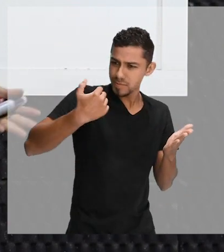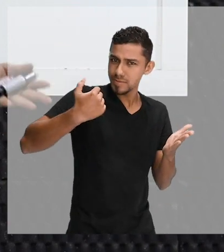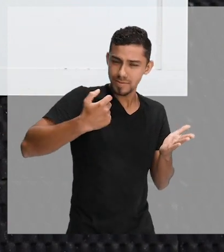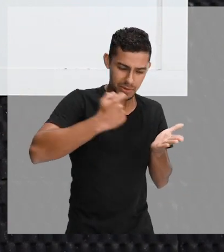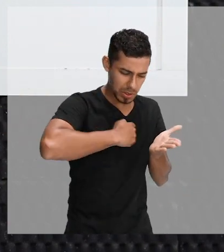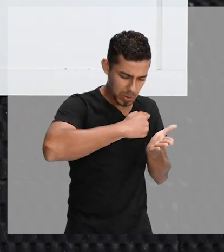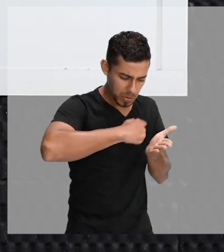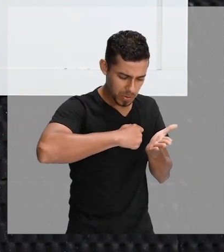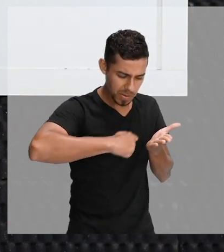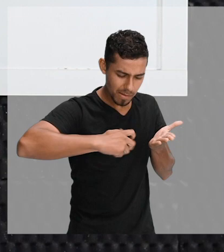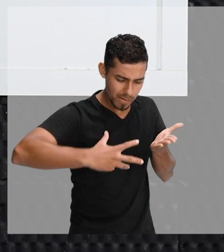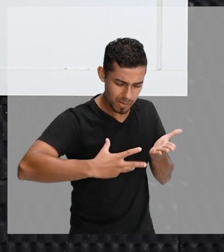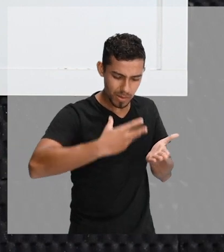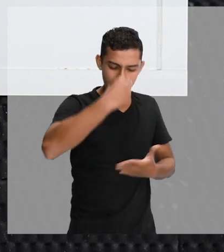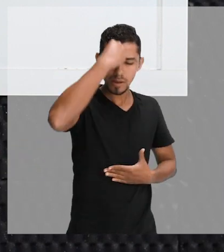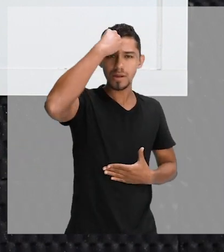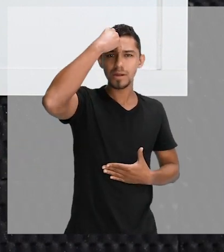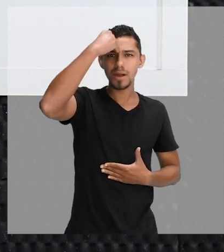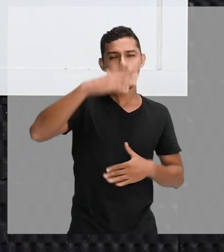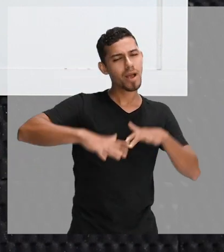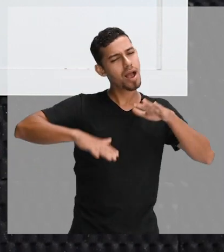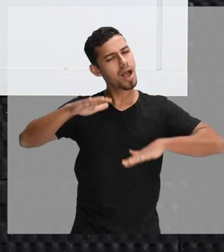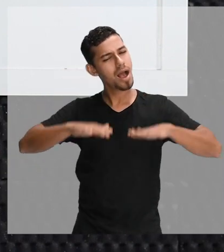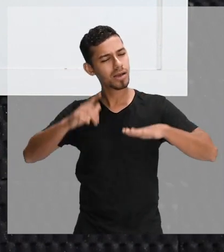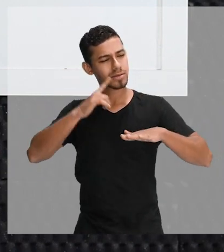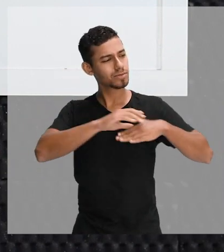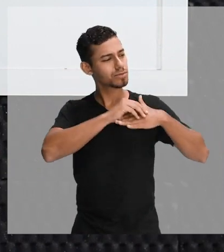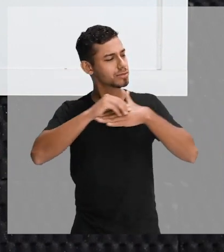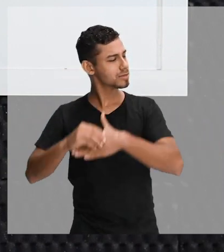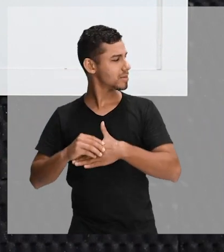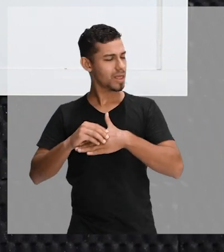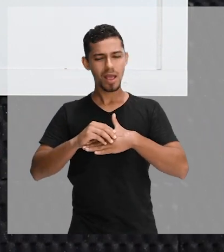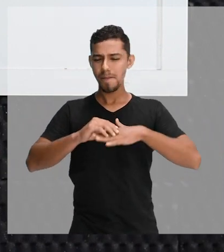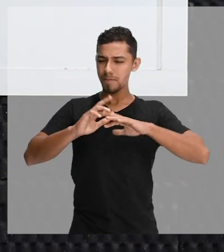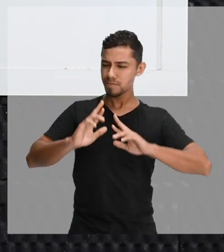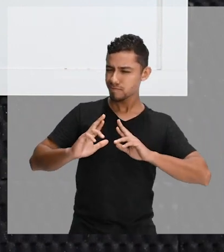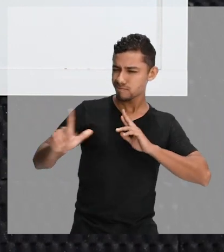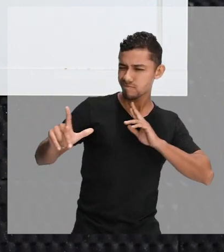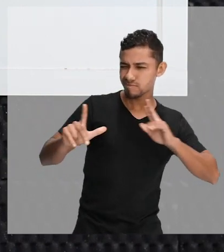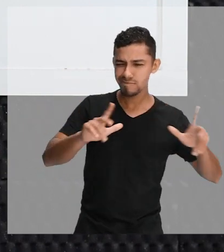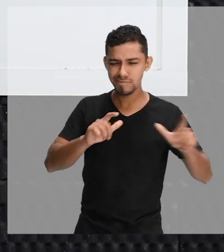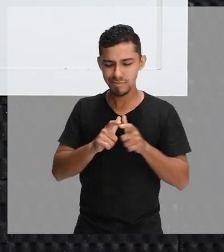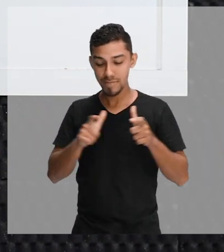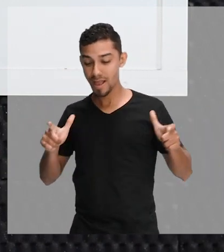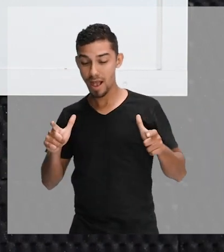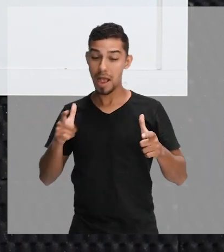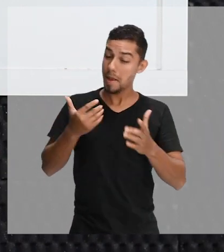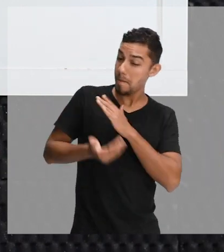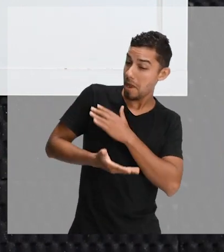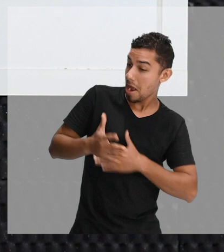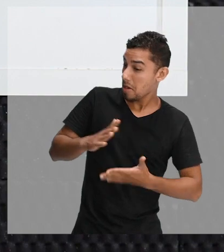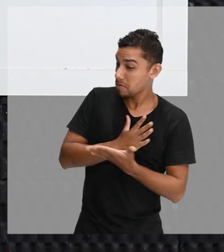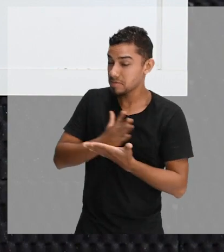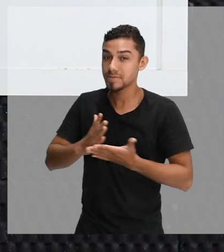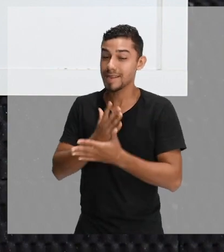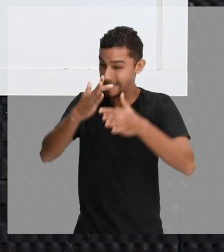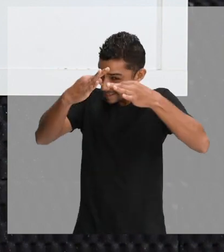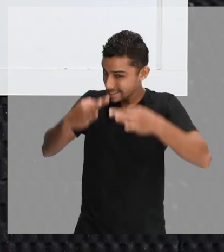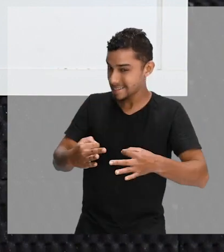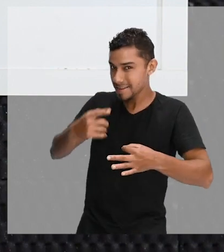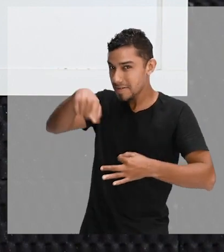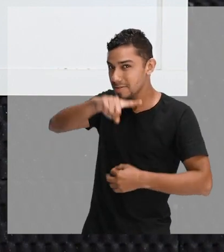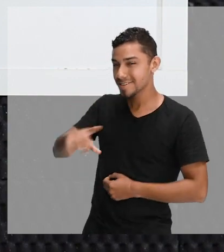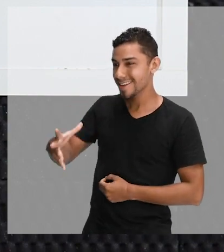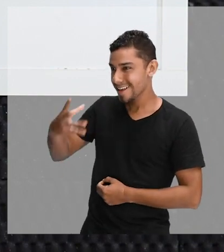não tenha dispersão, porque essa modalidade, ela às vezes traz para a gente uma distração maior, a gente se perde um pouquinho, mas eu tenho certeza que você já está